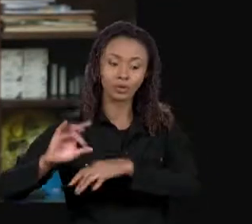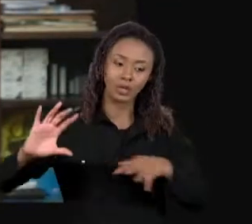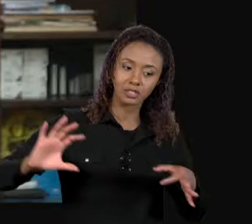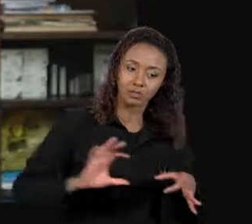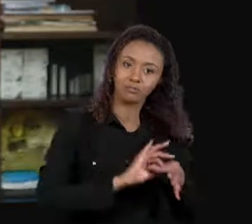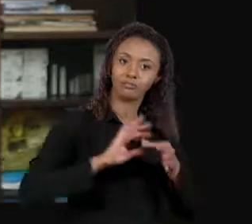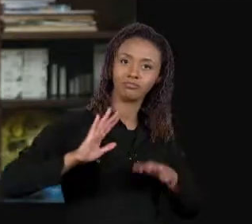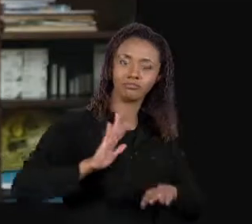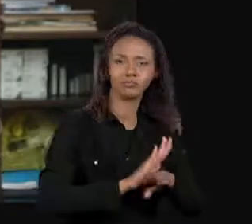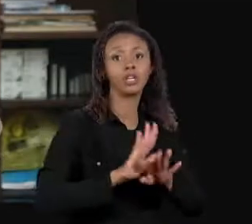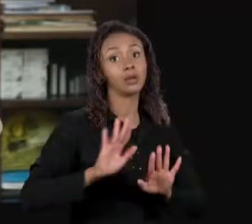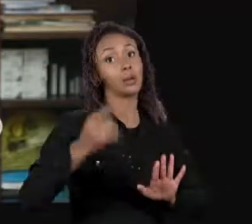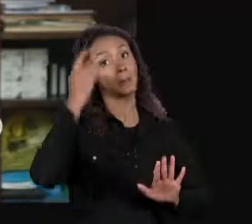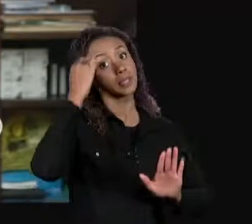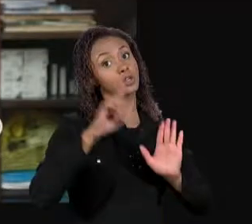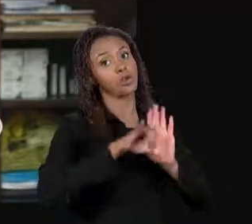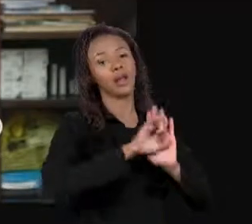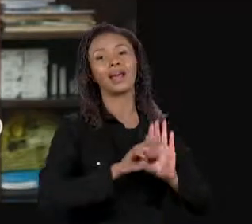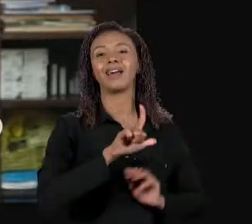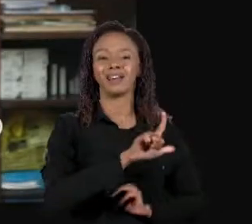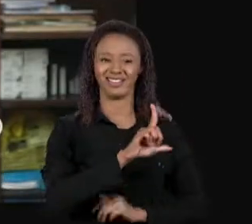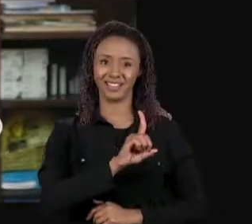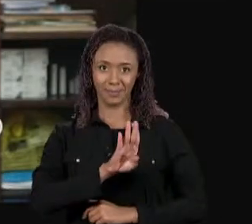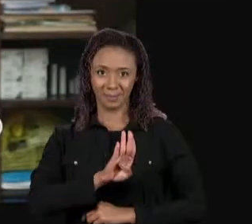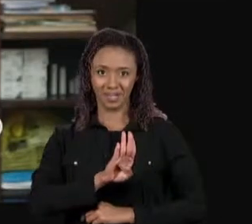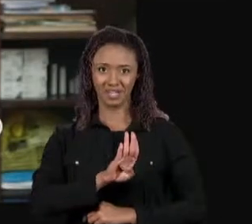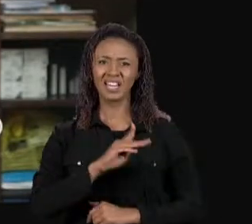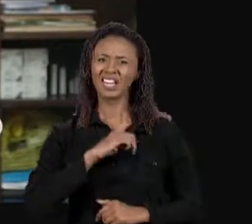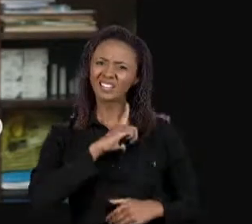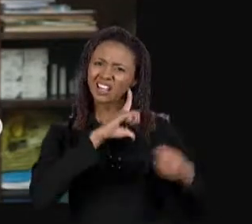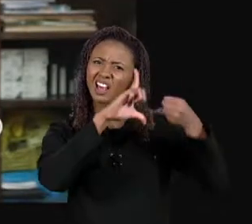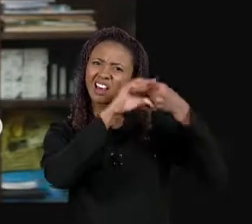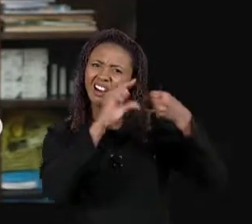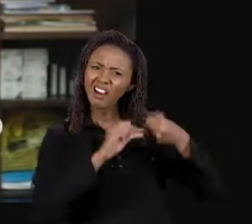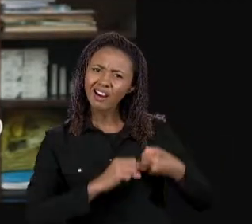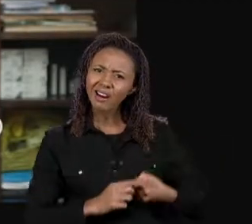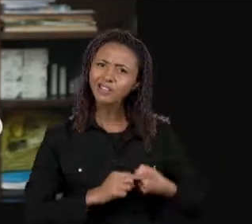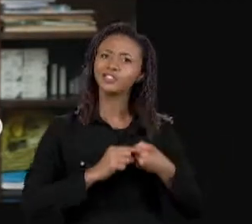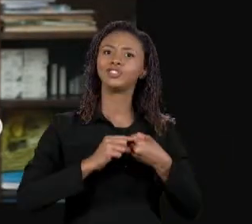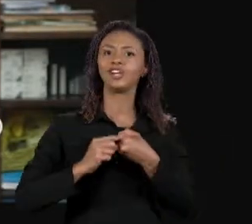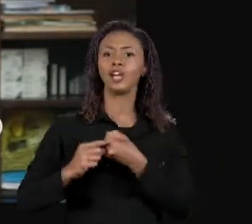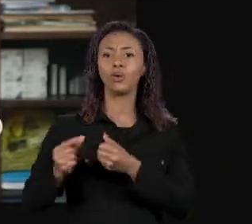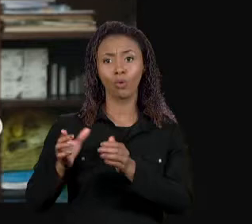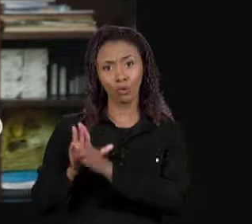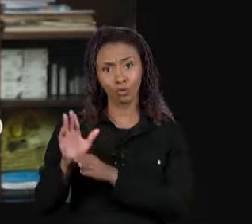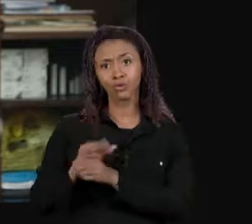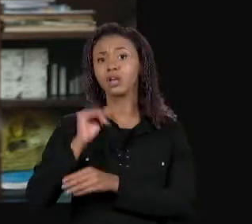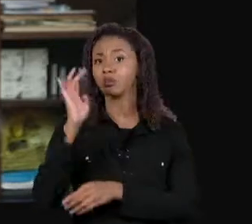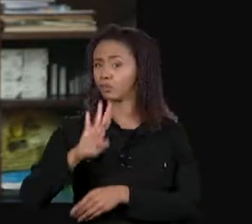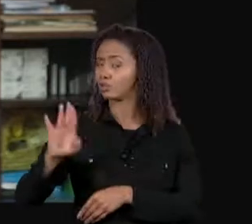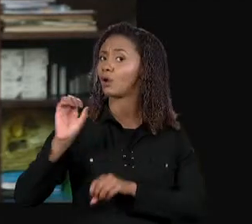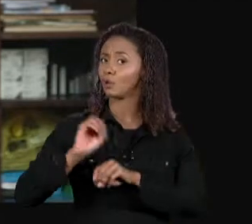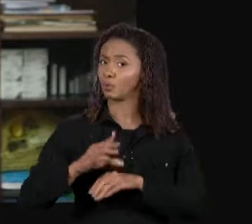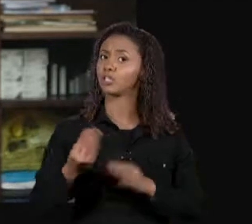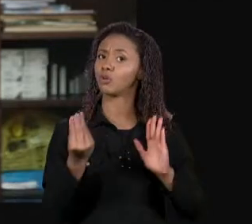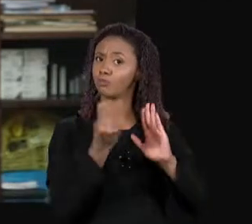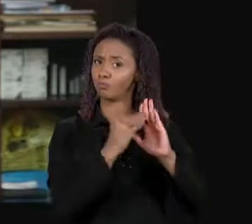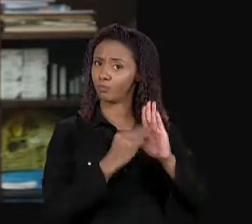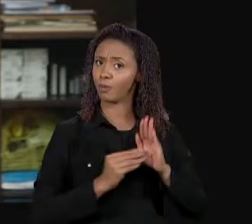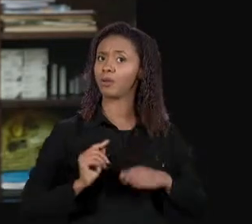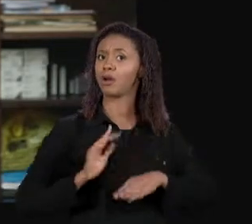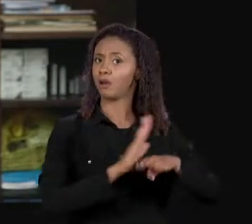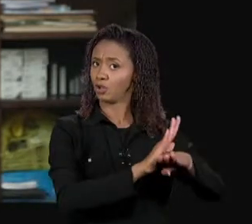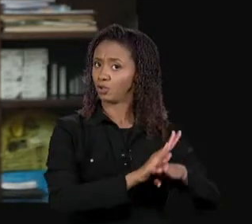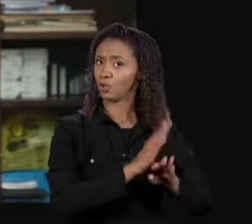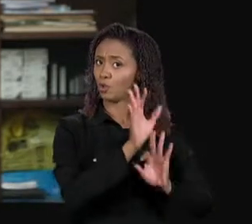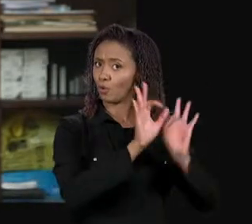ponto de vista legal. Na LDB, se a gente procurar lá os artigos, as atribuições do Conselho Nacional de Educação, elas ficam